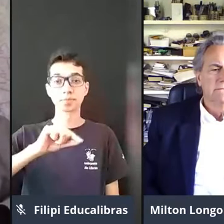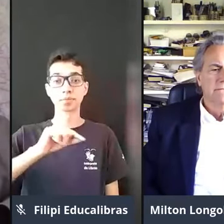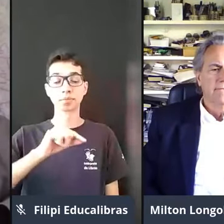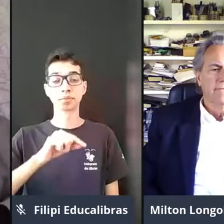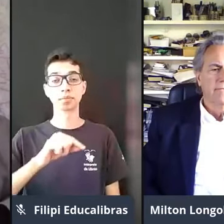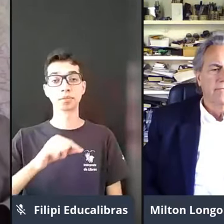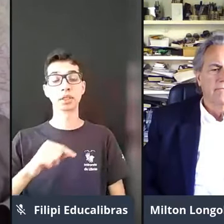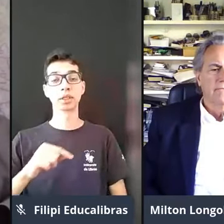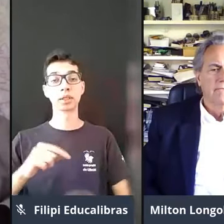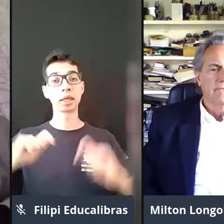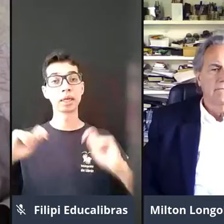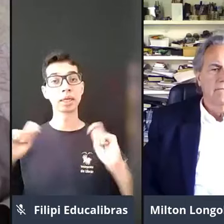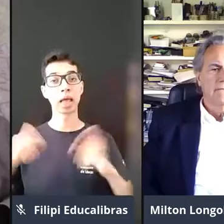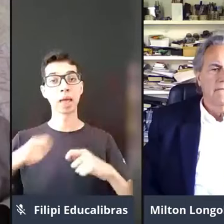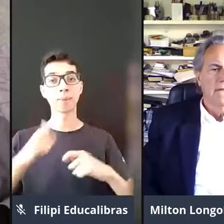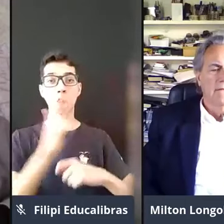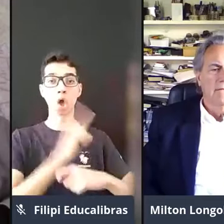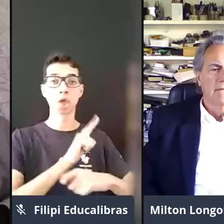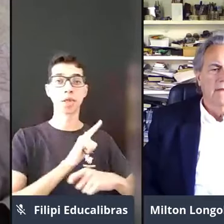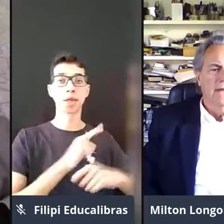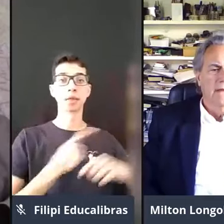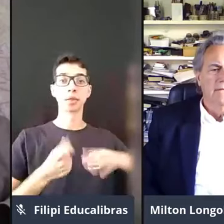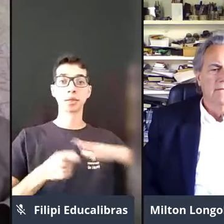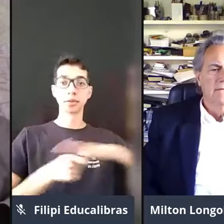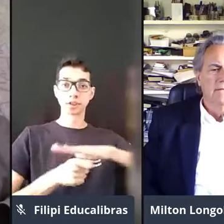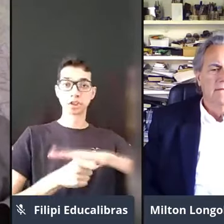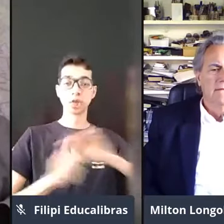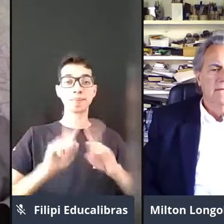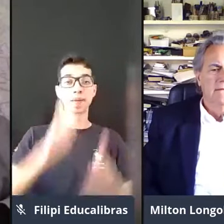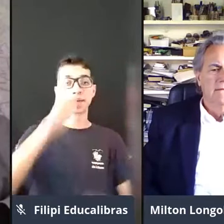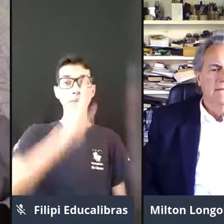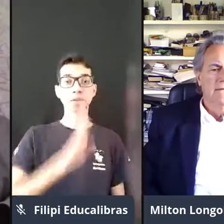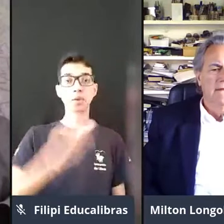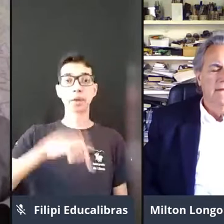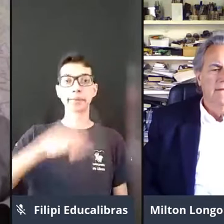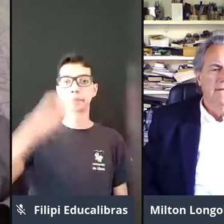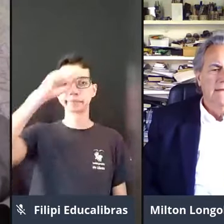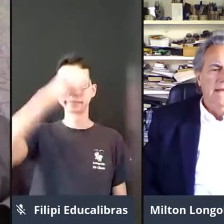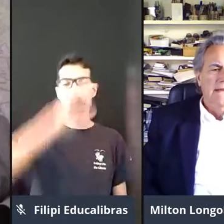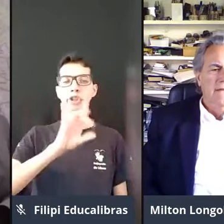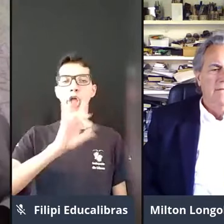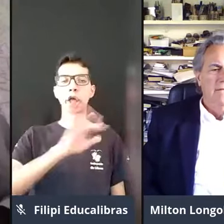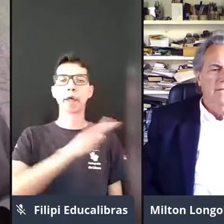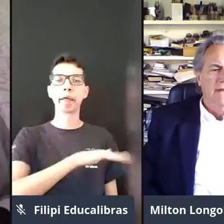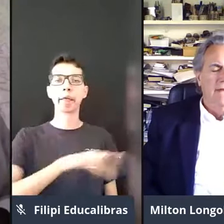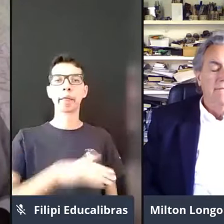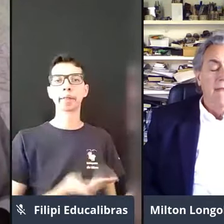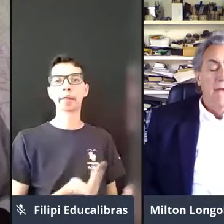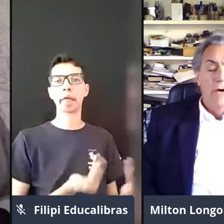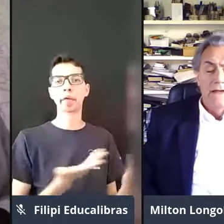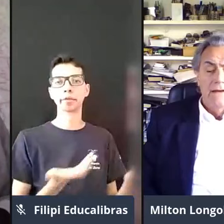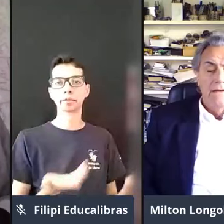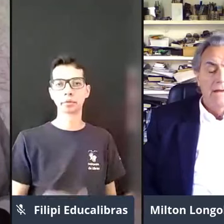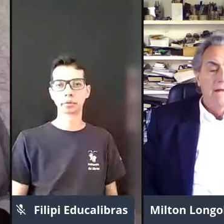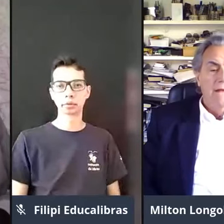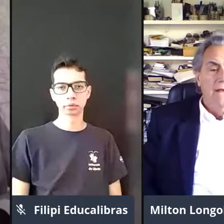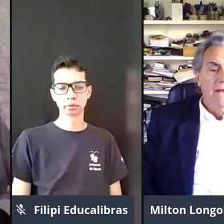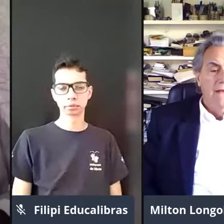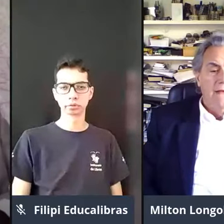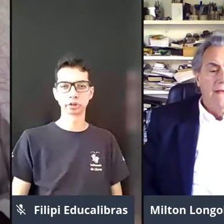isso é só para molecada, né? Publicidade é só para jovem, né? É maluco.